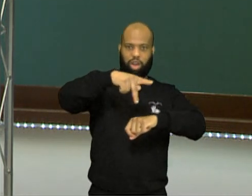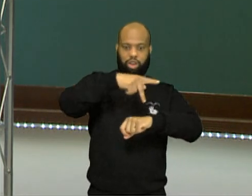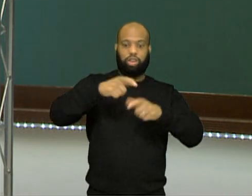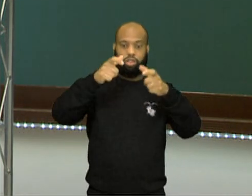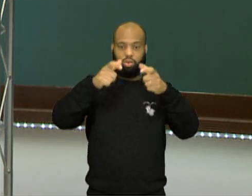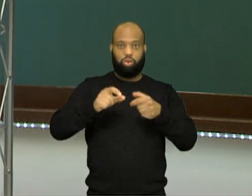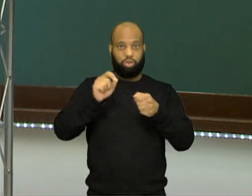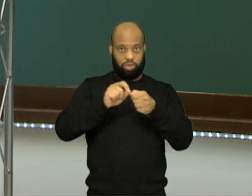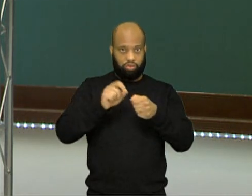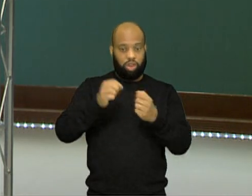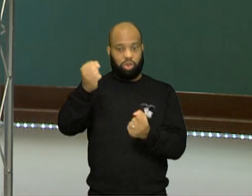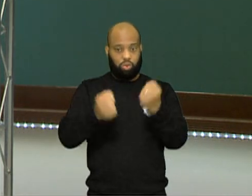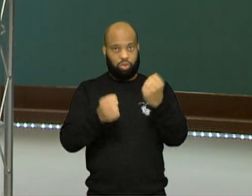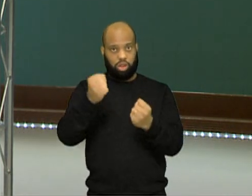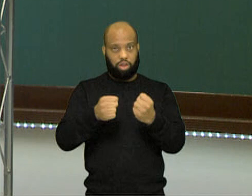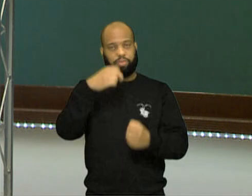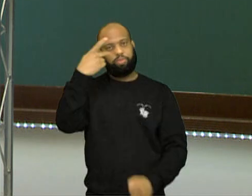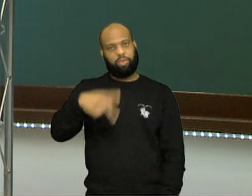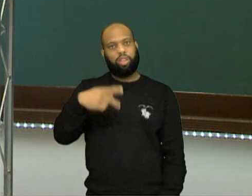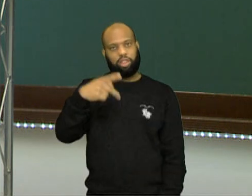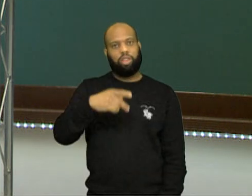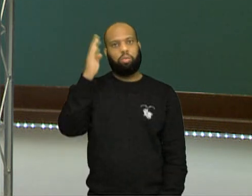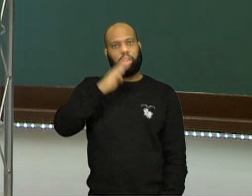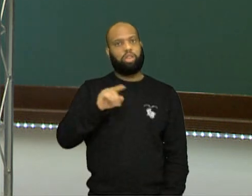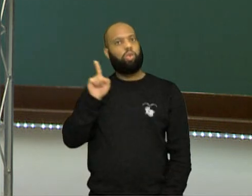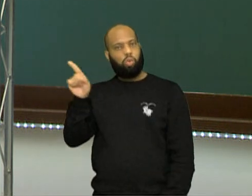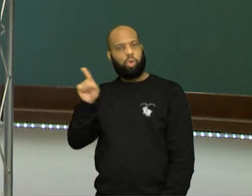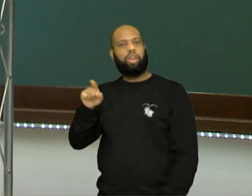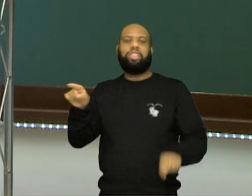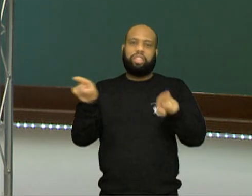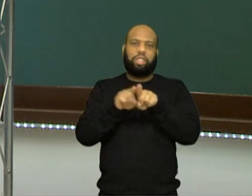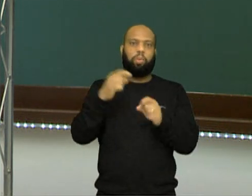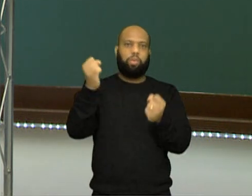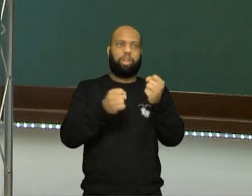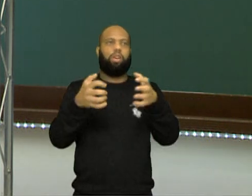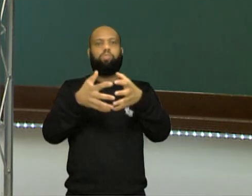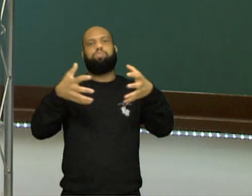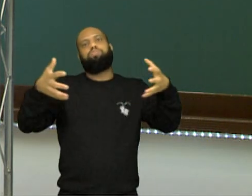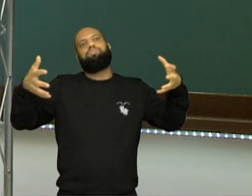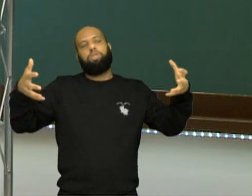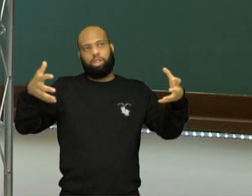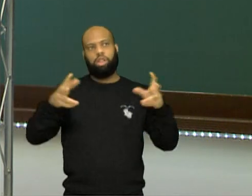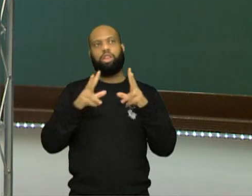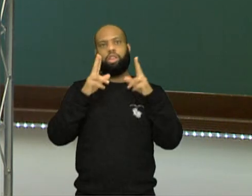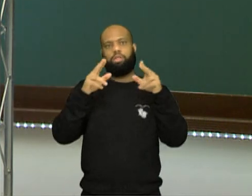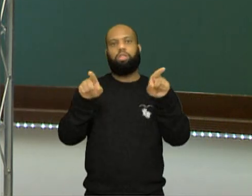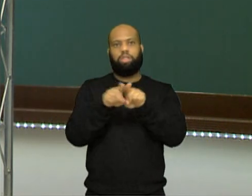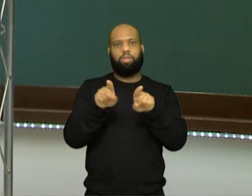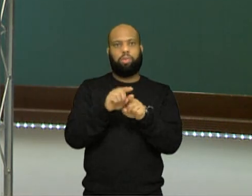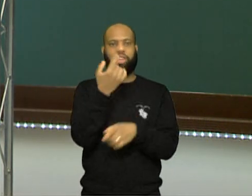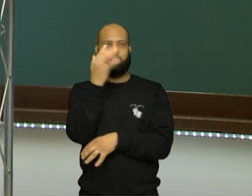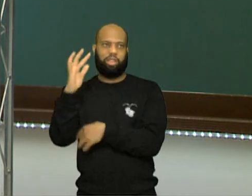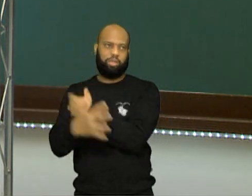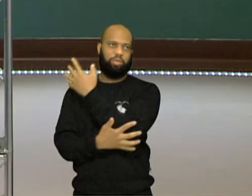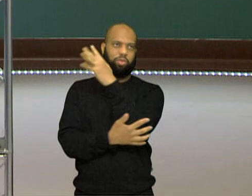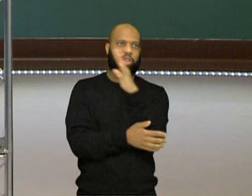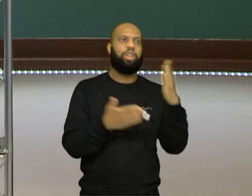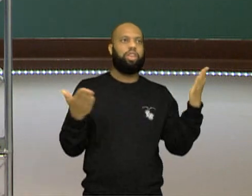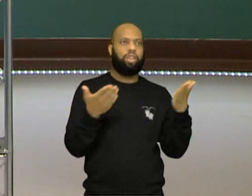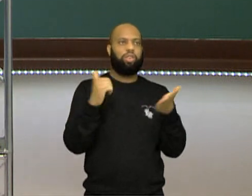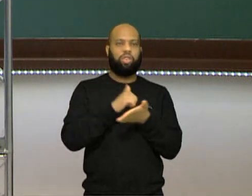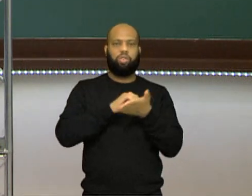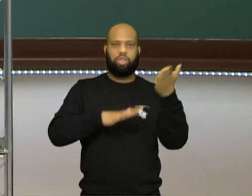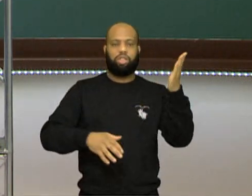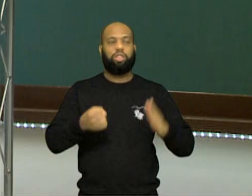com o Brasil. E ele é gigante, né? Da mesma maneira que a própria natureza. Vamos lá para a